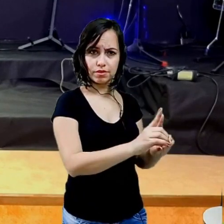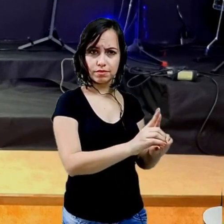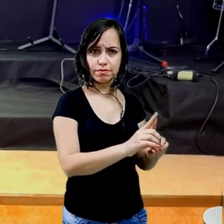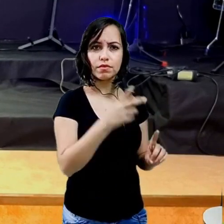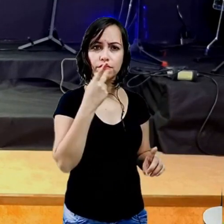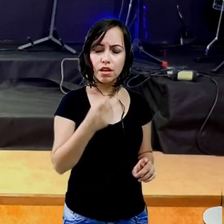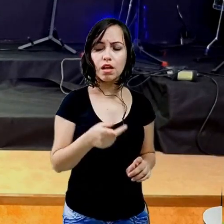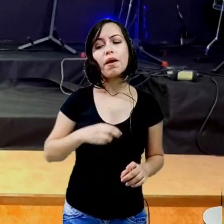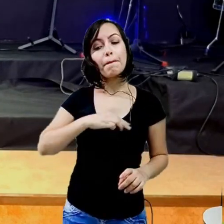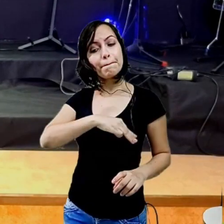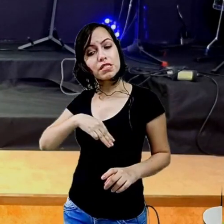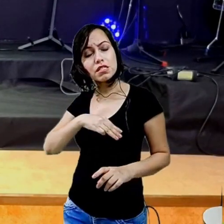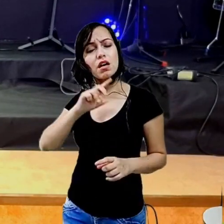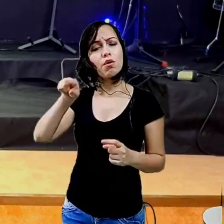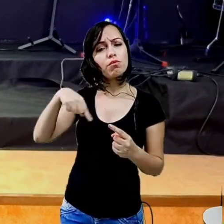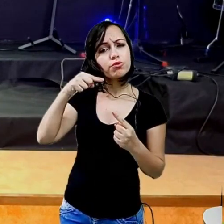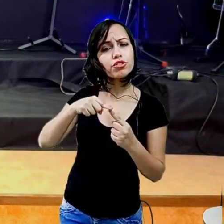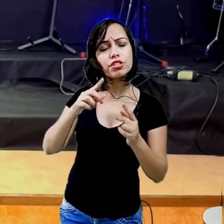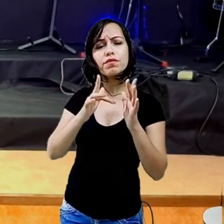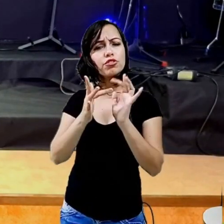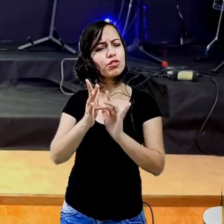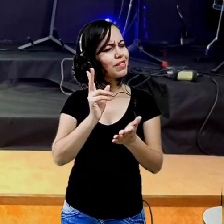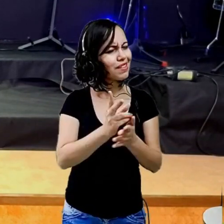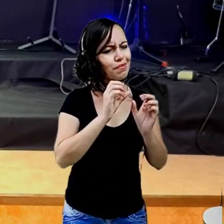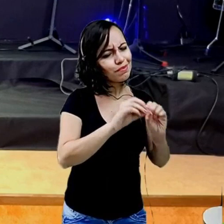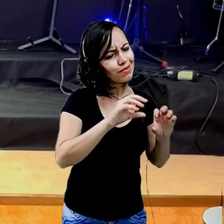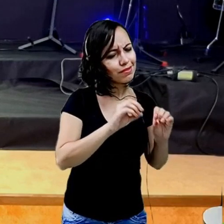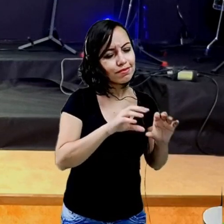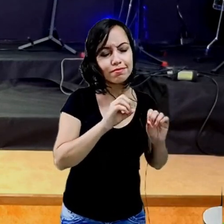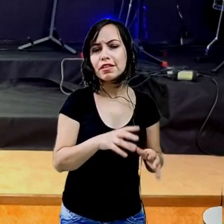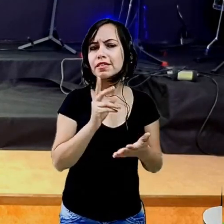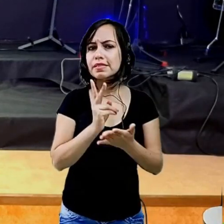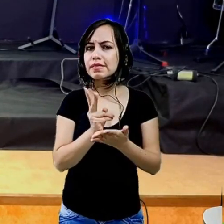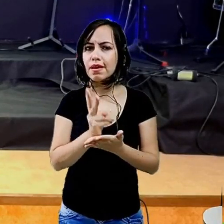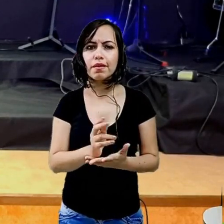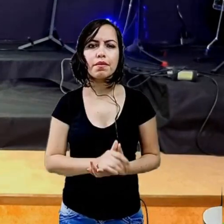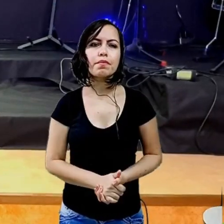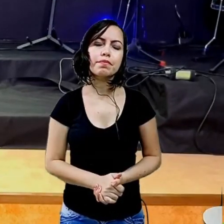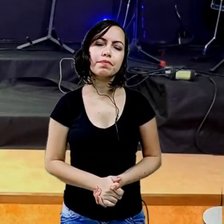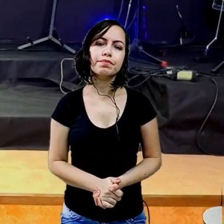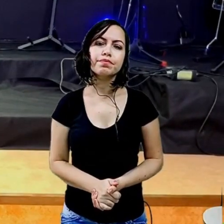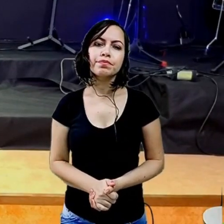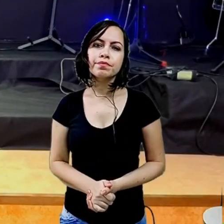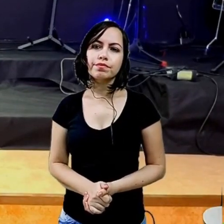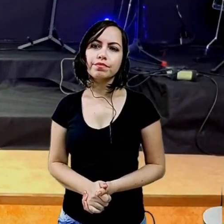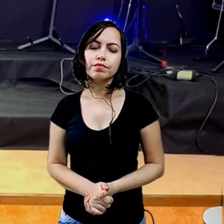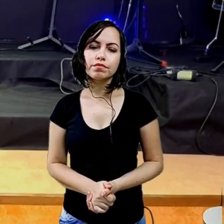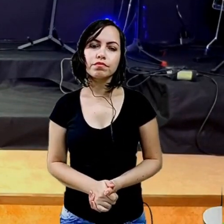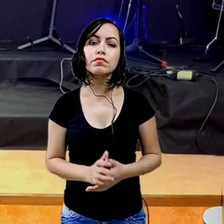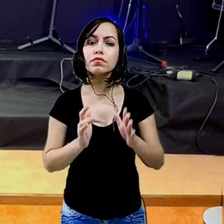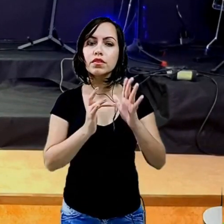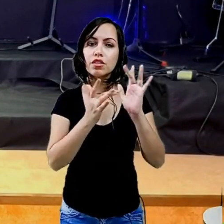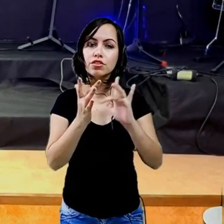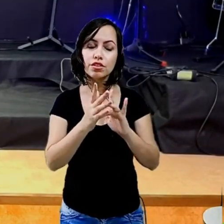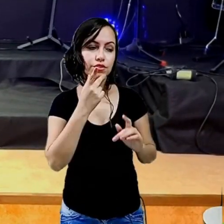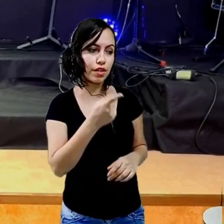início, a sua missão, o seu propósito, quem ele era, para onde ele ia voltar. E aí Jesus